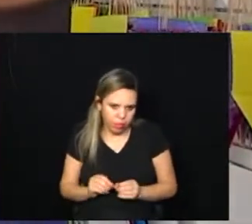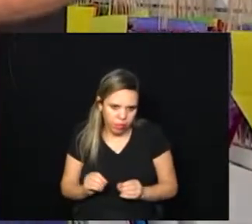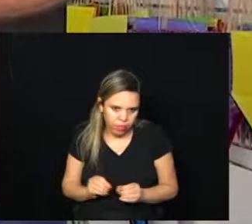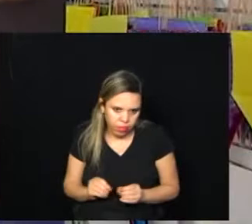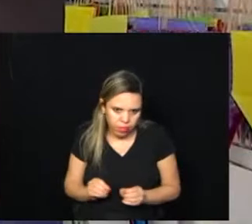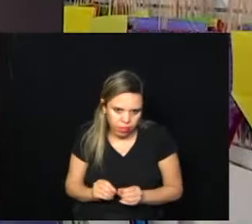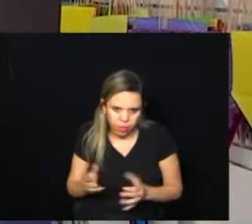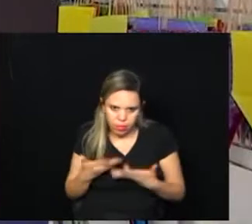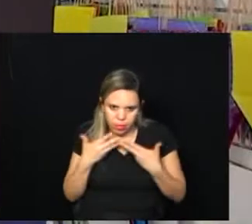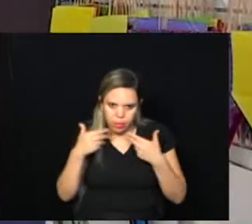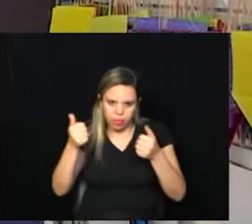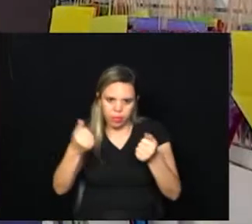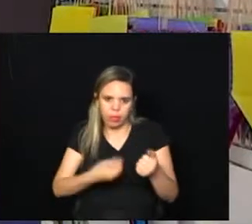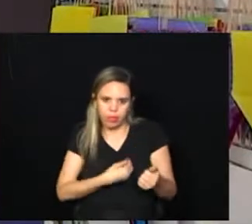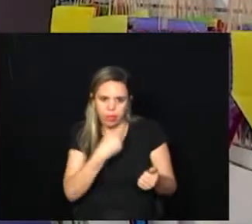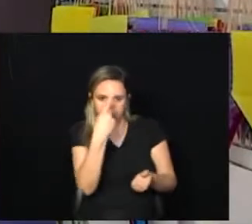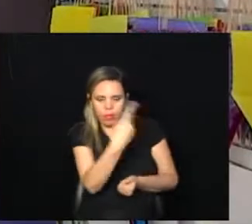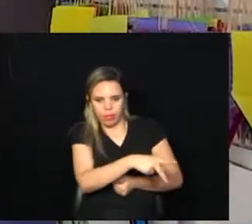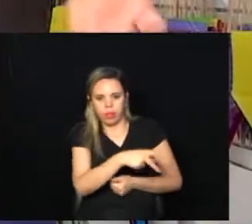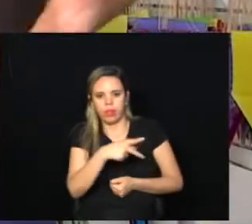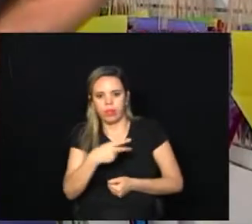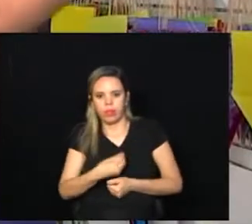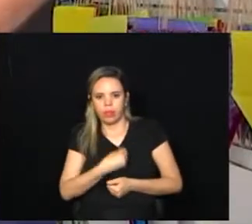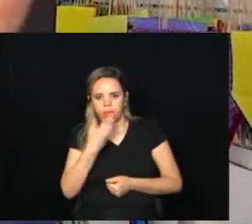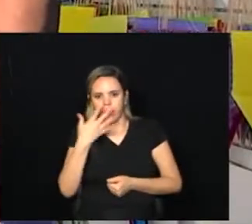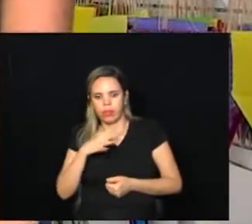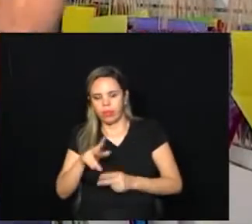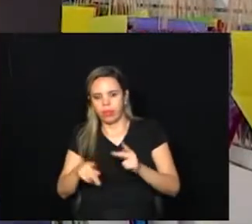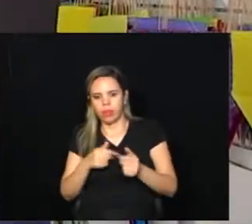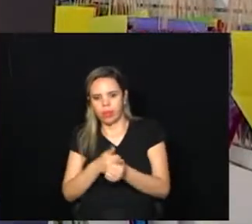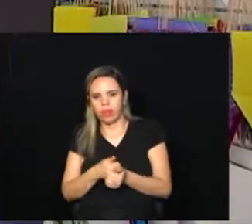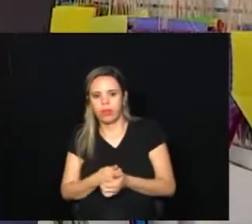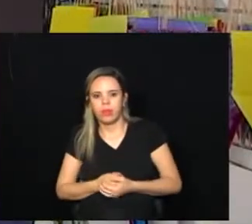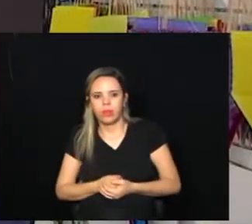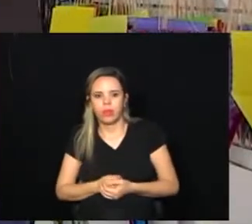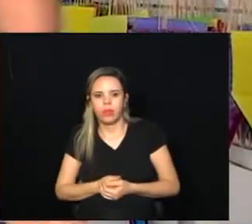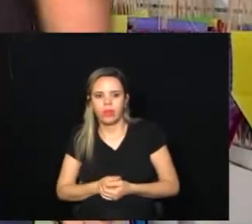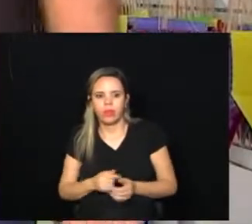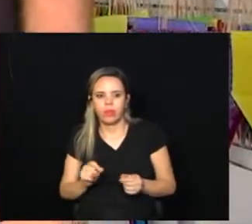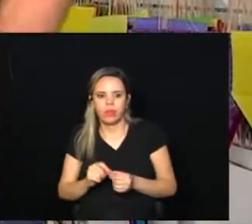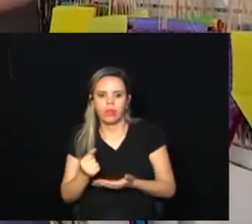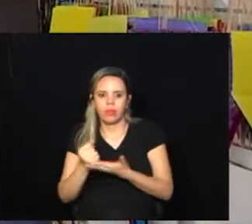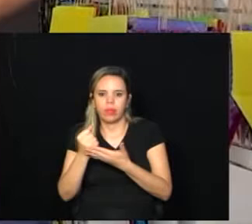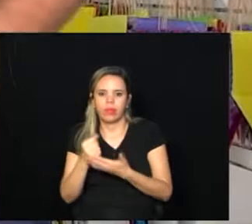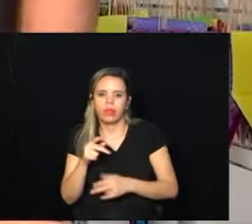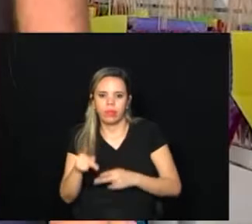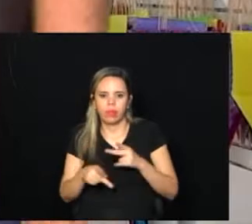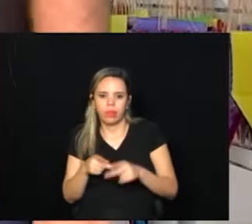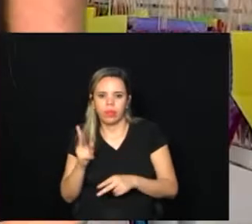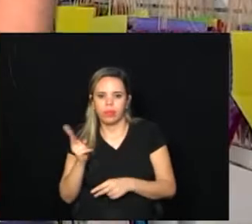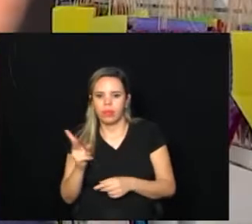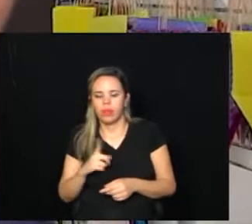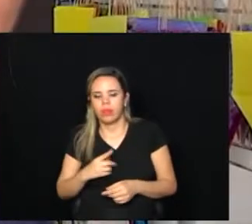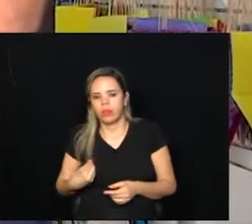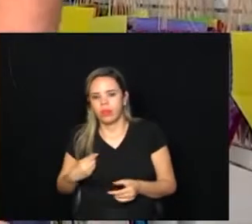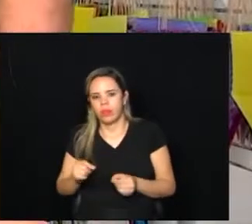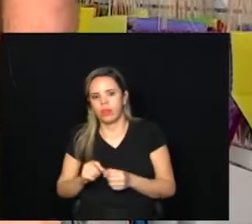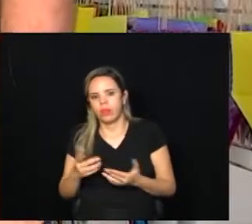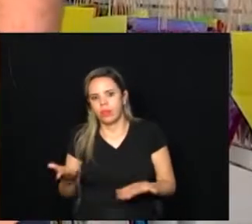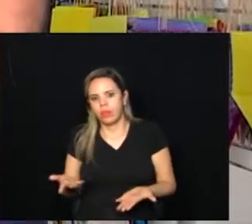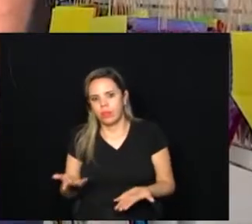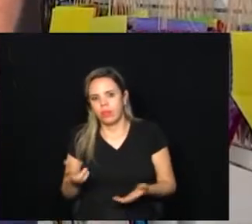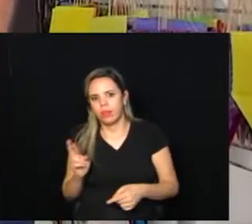para poder melhorar tanto a vida deles quanto a vida das pessoas que estão ao redor, né? E o que a gente puder fazer para ajudar a comunidade, a gente sempre vai estar aí para fazer. Então